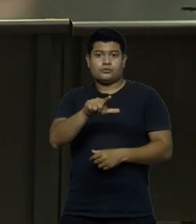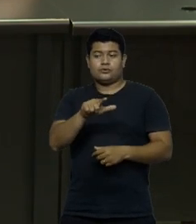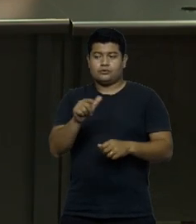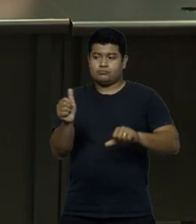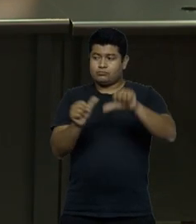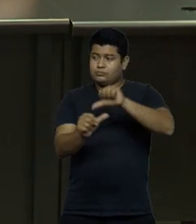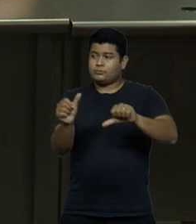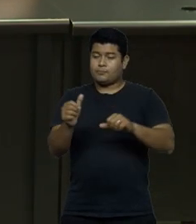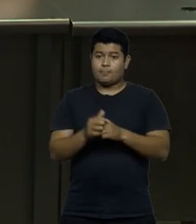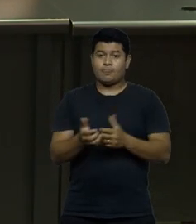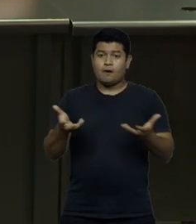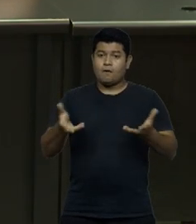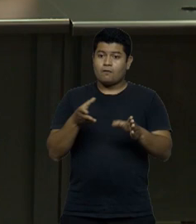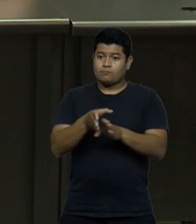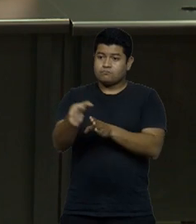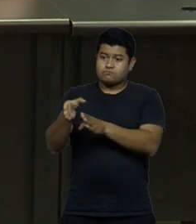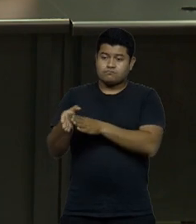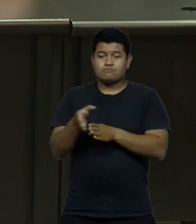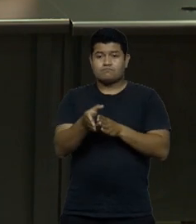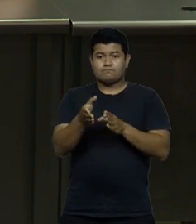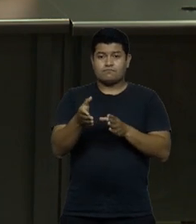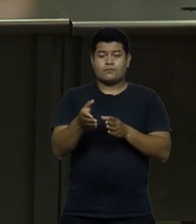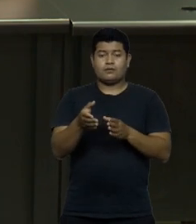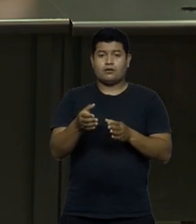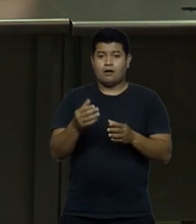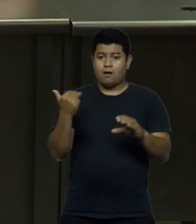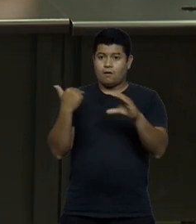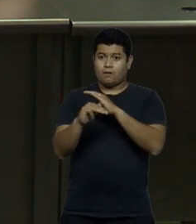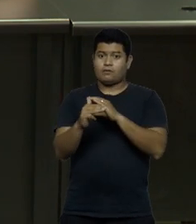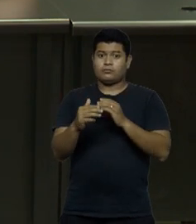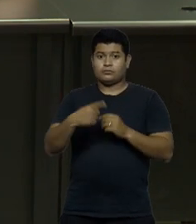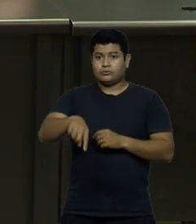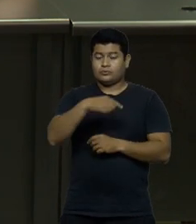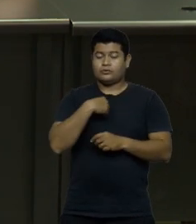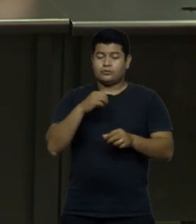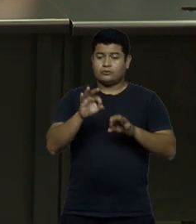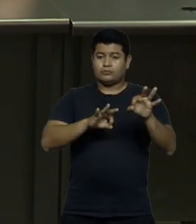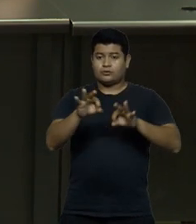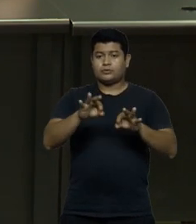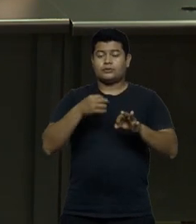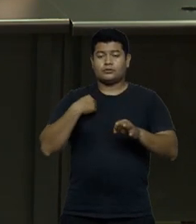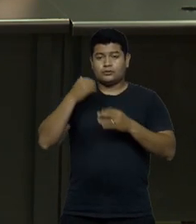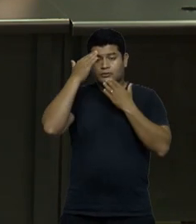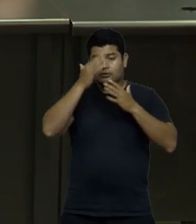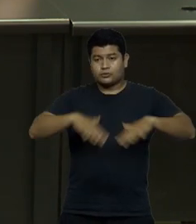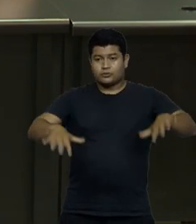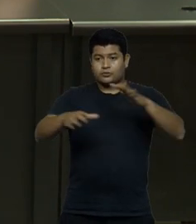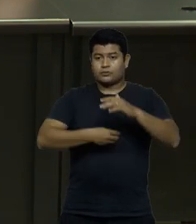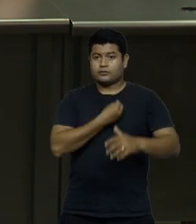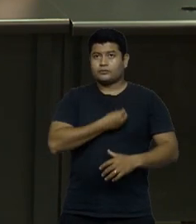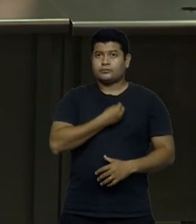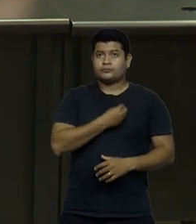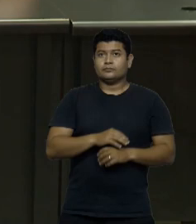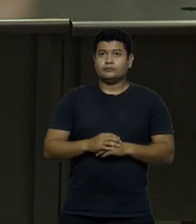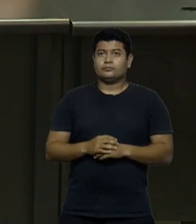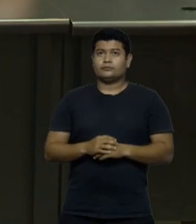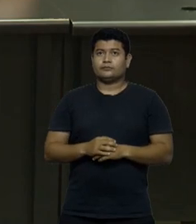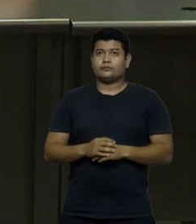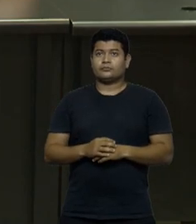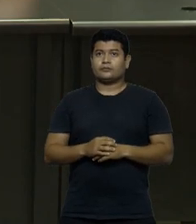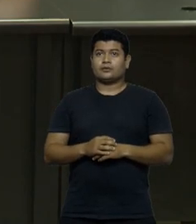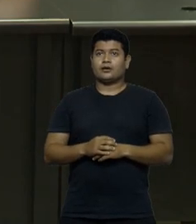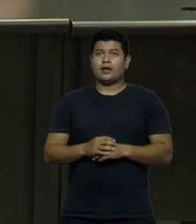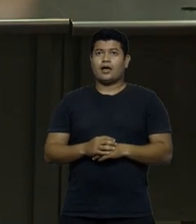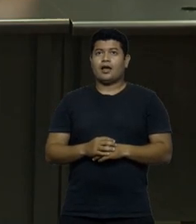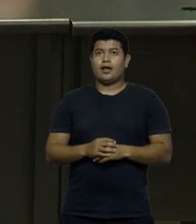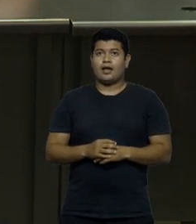agradecer a todas e todos eu vou reforçar aqui Dr botega é a chamada presencial ela pode parecer